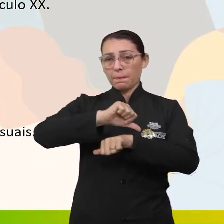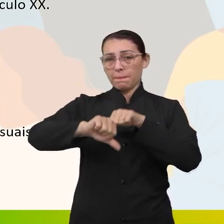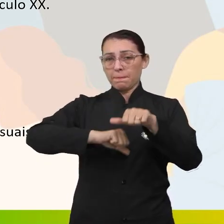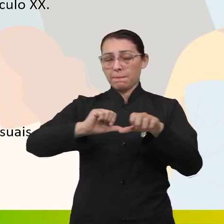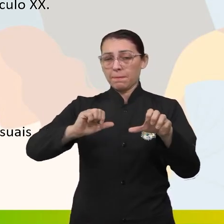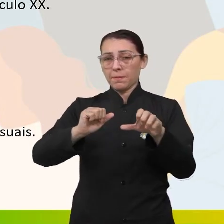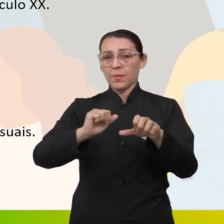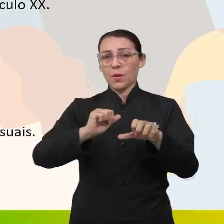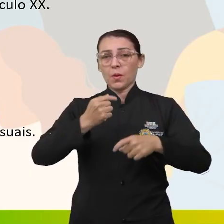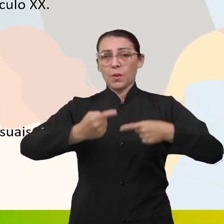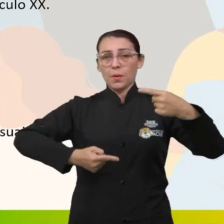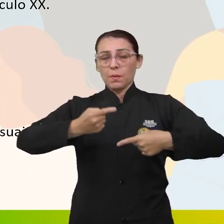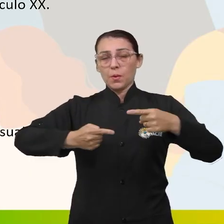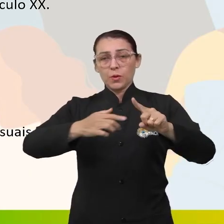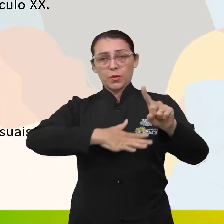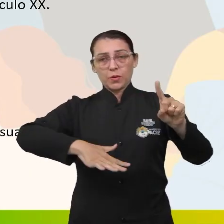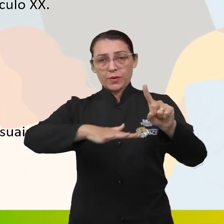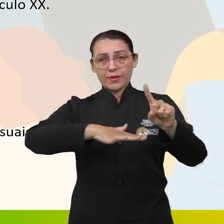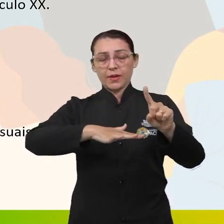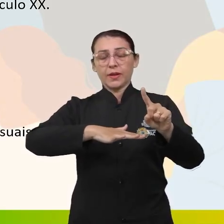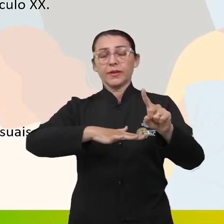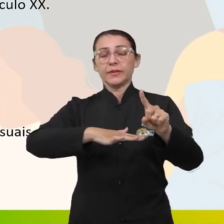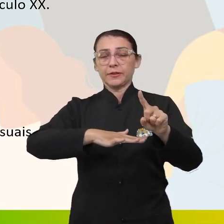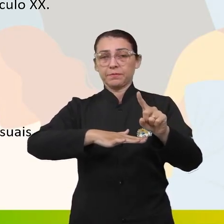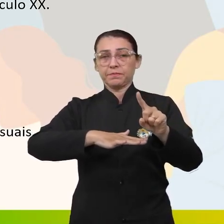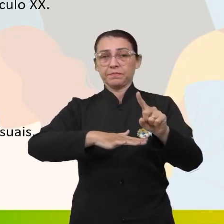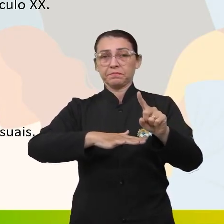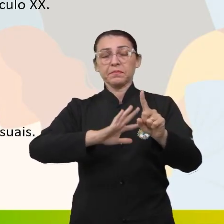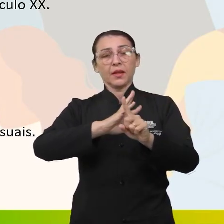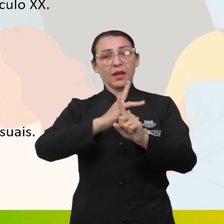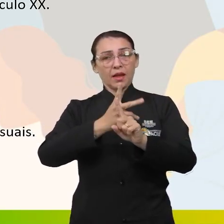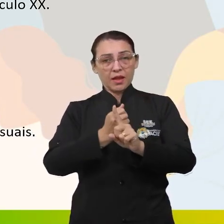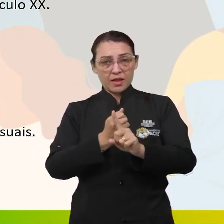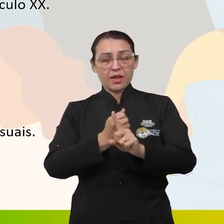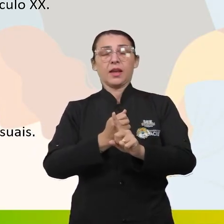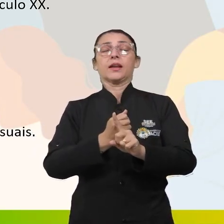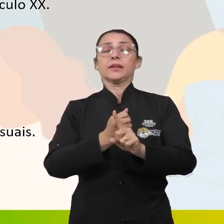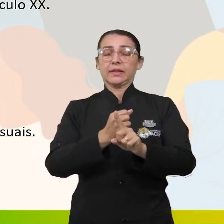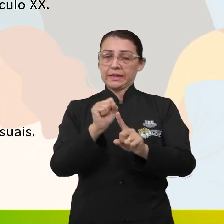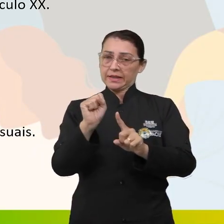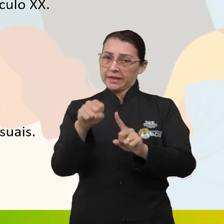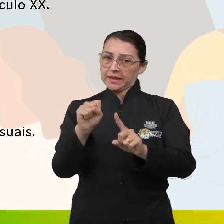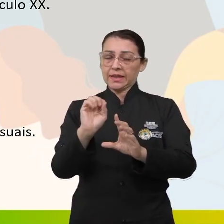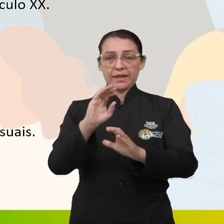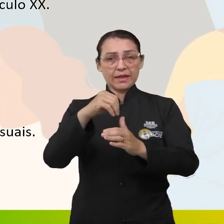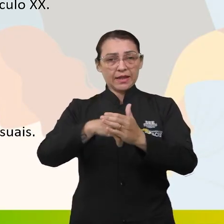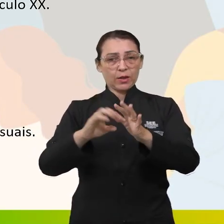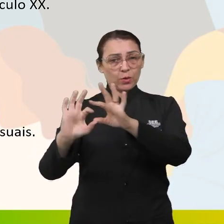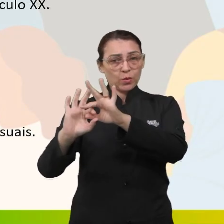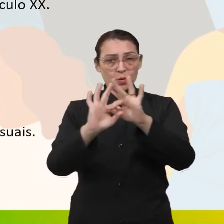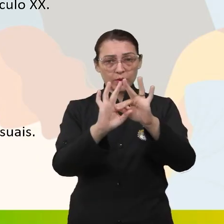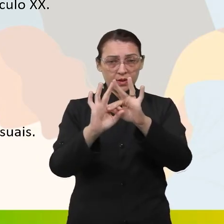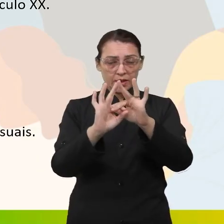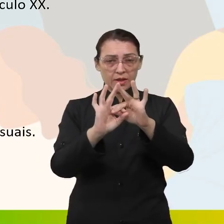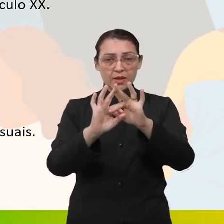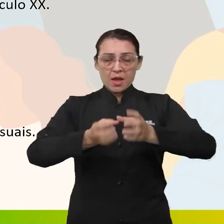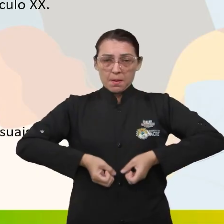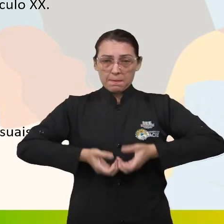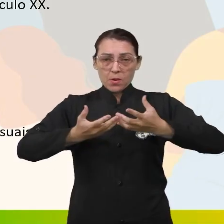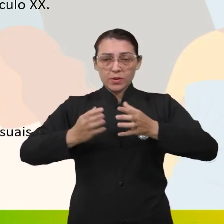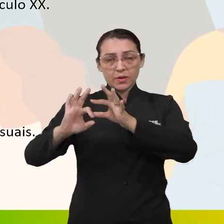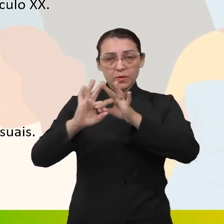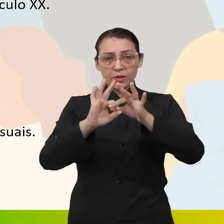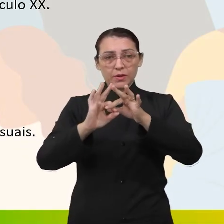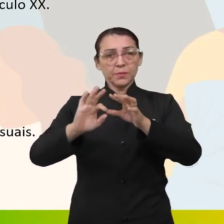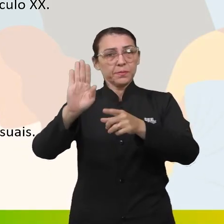e sociais. Muito pelo contrário, né? A arte ela se envolve porque ela está dentro de um contexto, então ela expressa esse